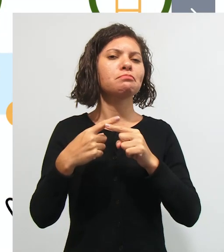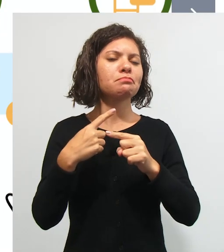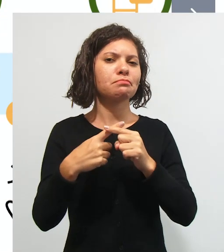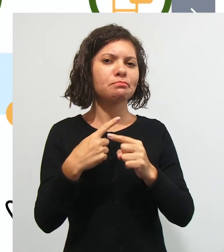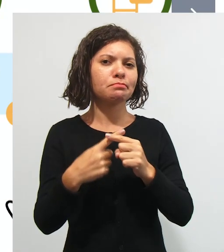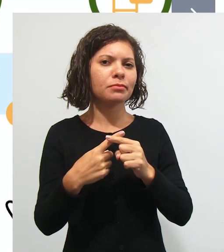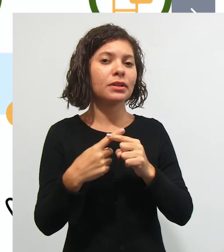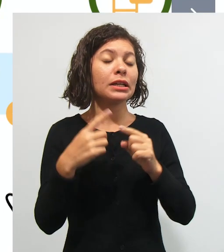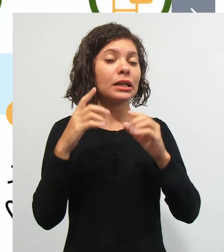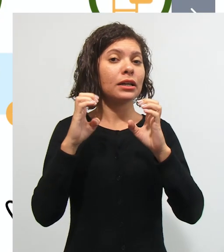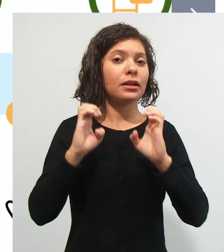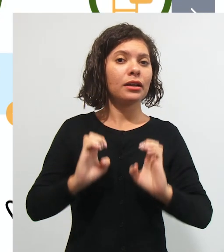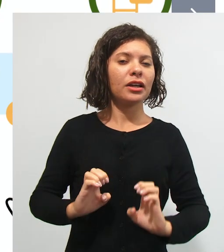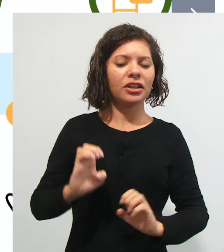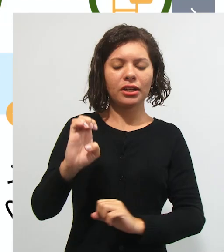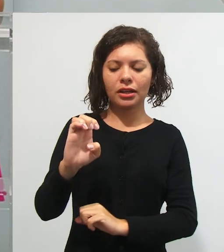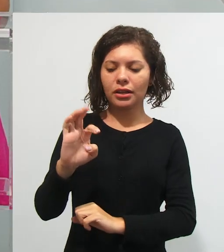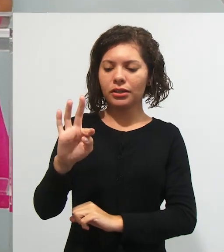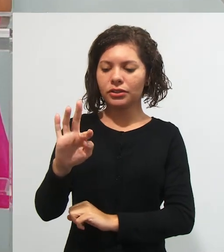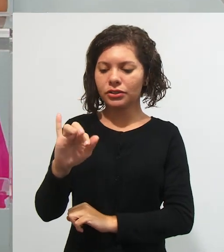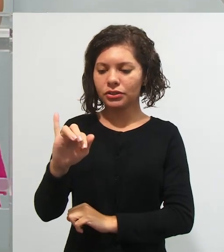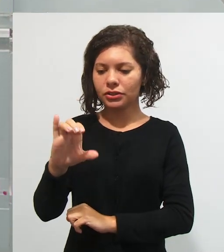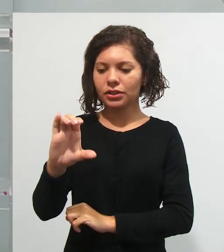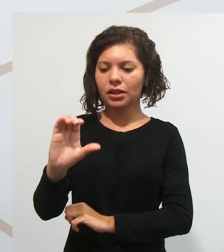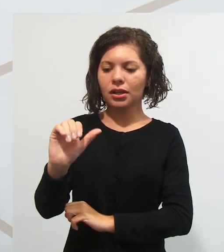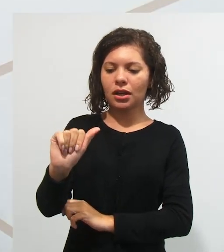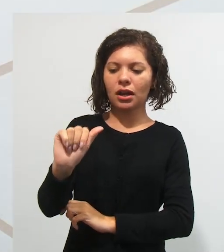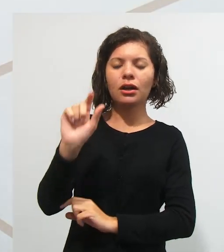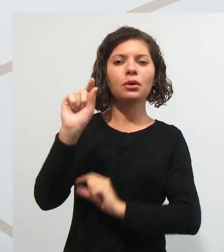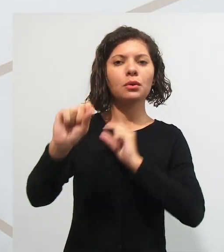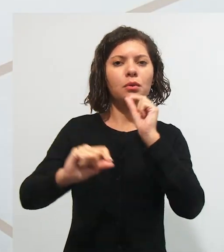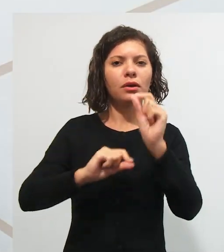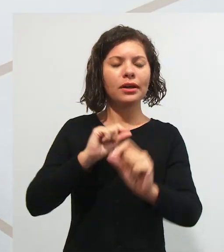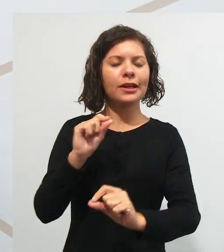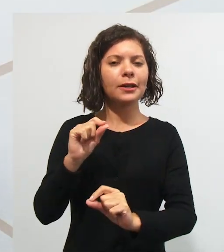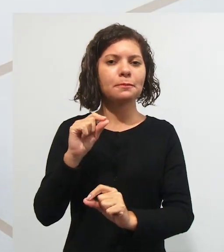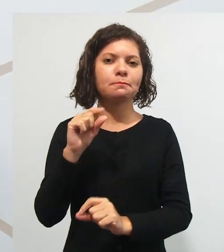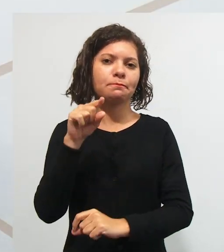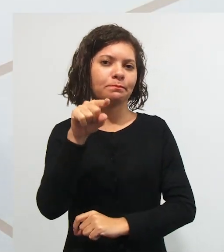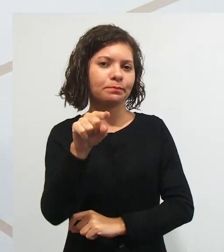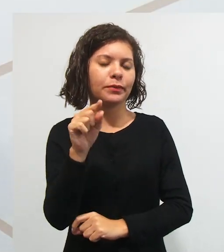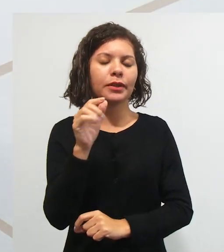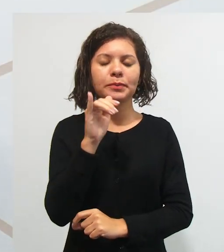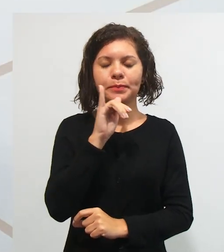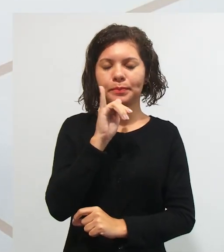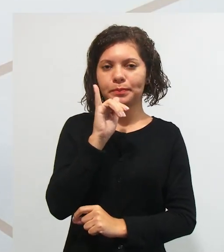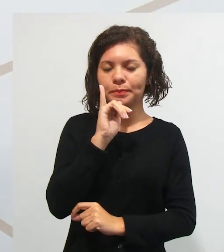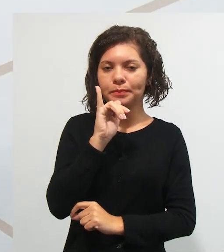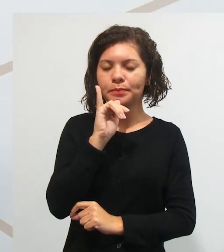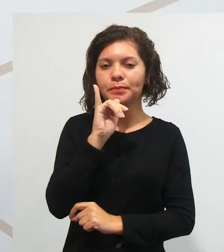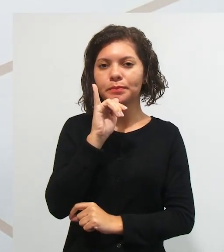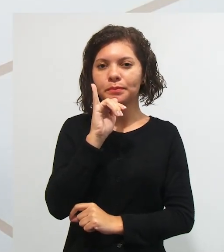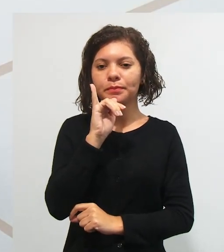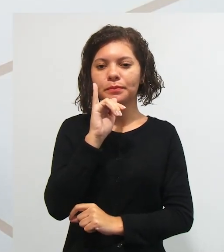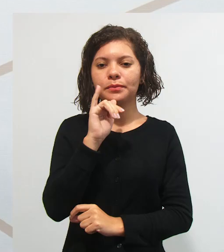aqui entendida é uma ética que você vai fazer o quê? Que você vai... A ética